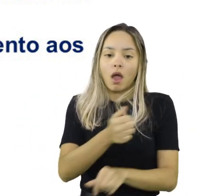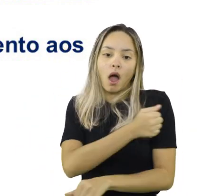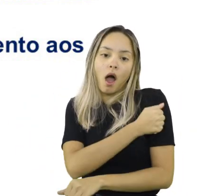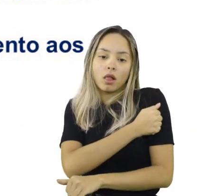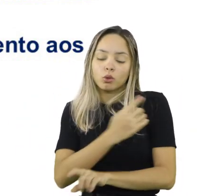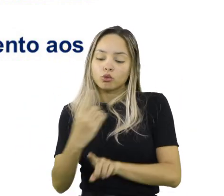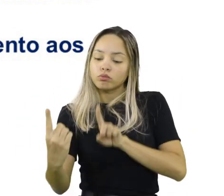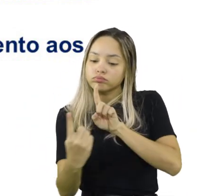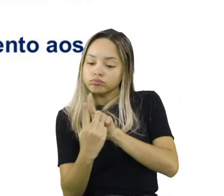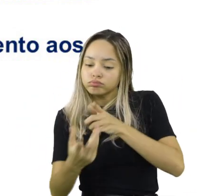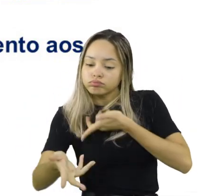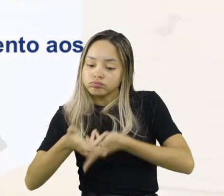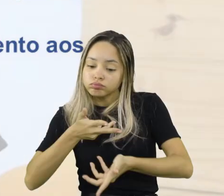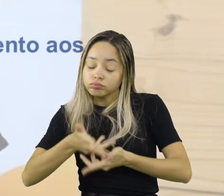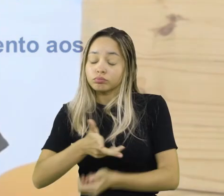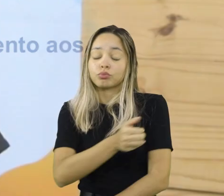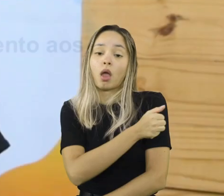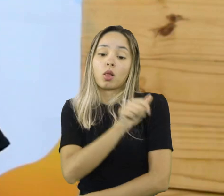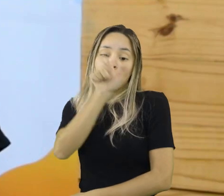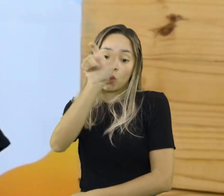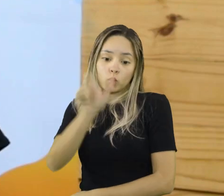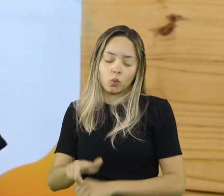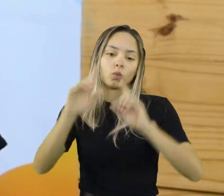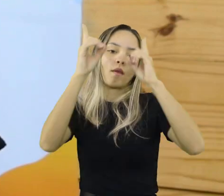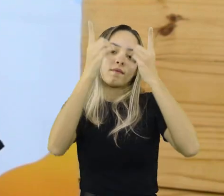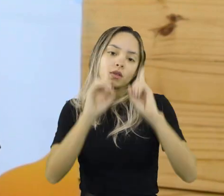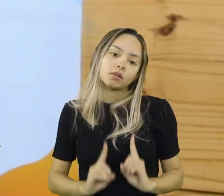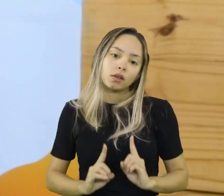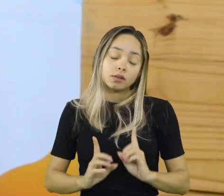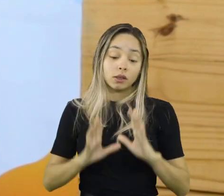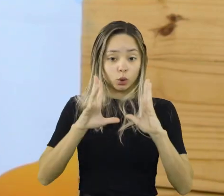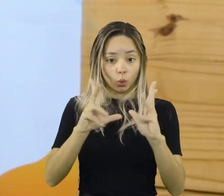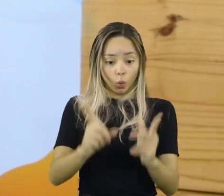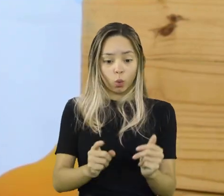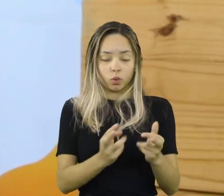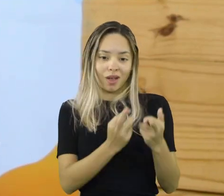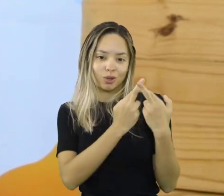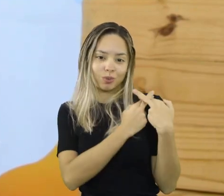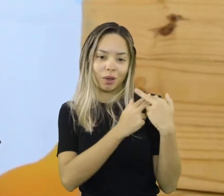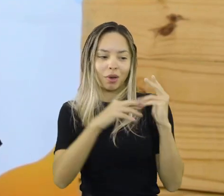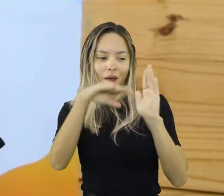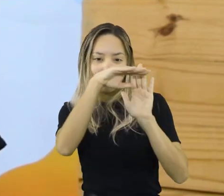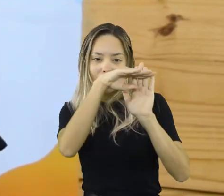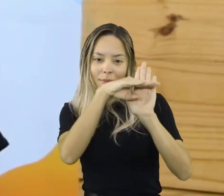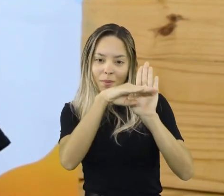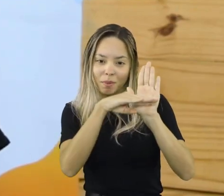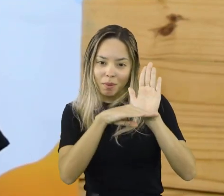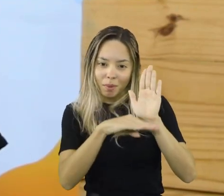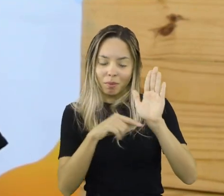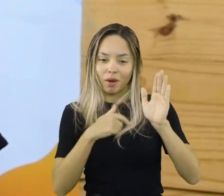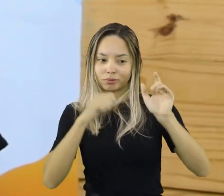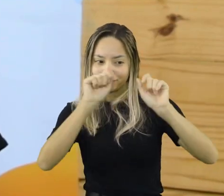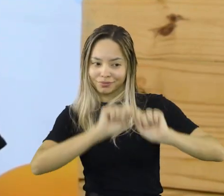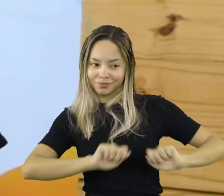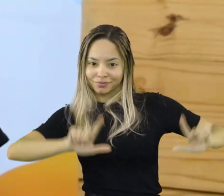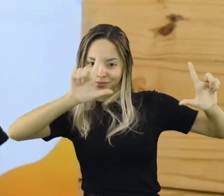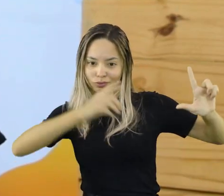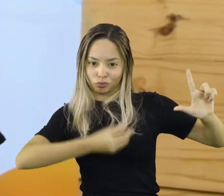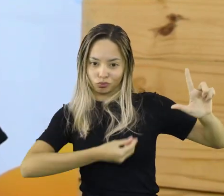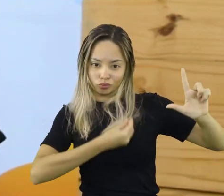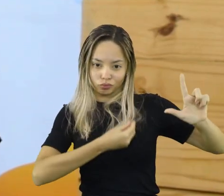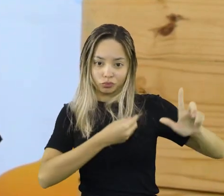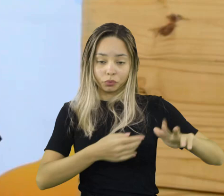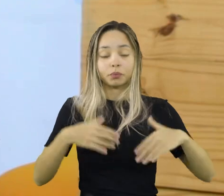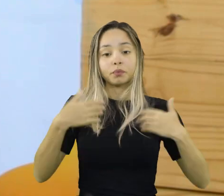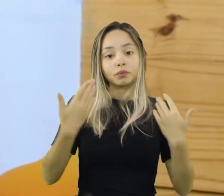aos alunos, aos portadores de deficiência. Então, todas essas atividades que estão descritas ali no e-book,